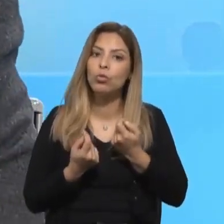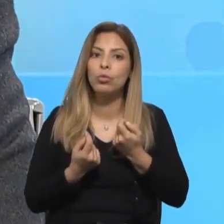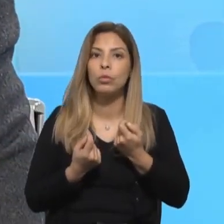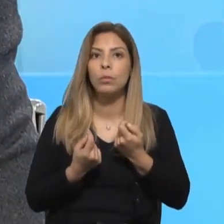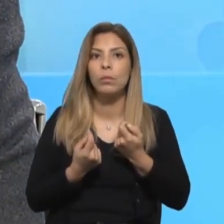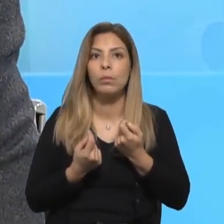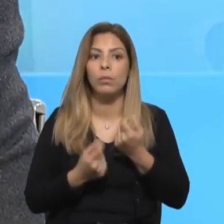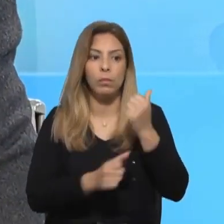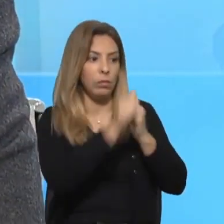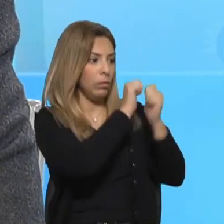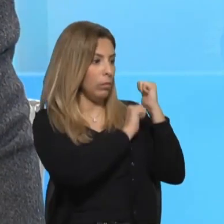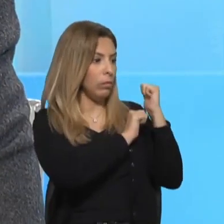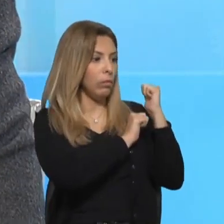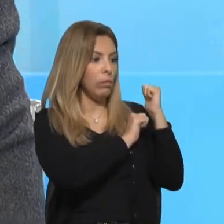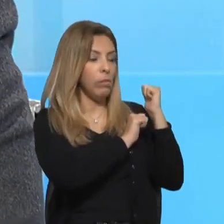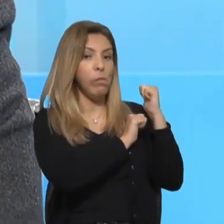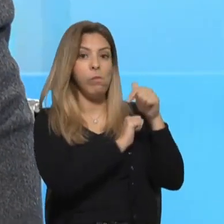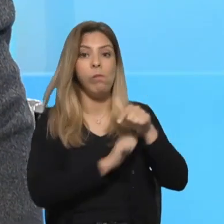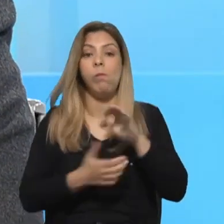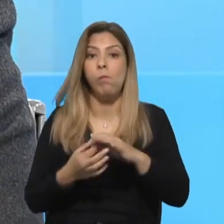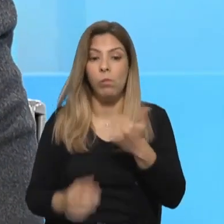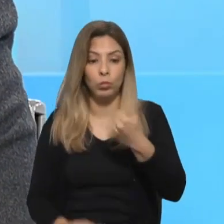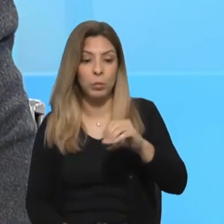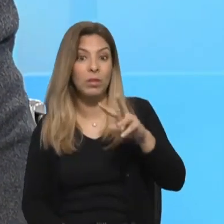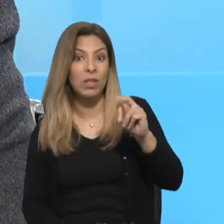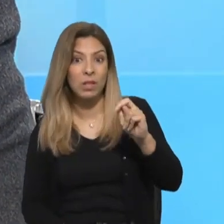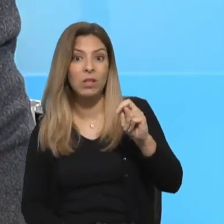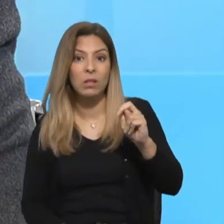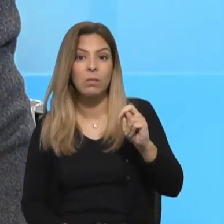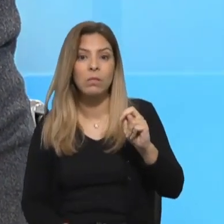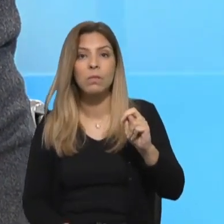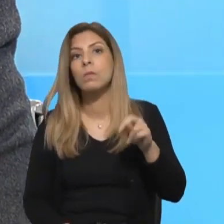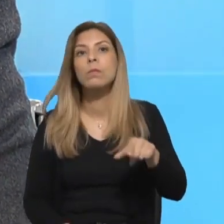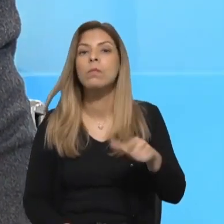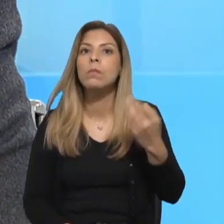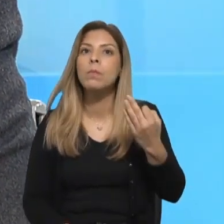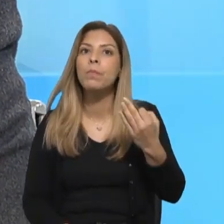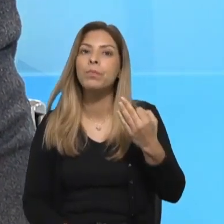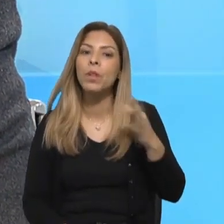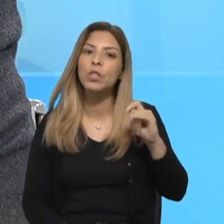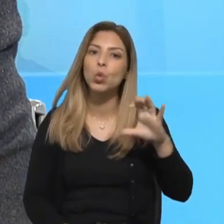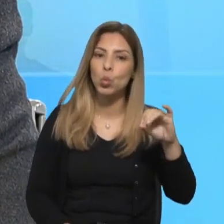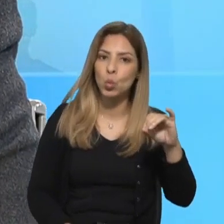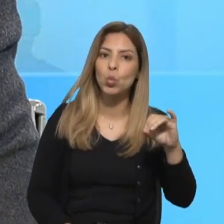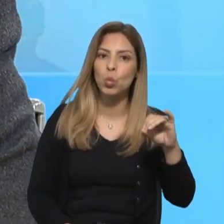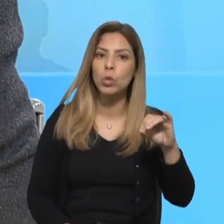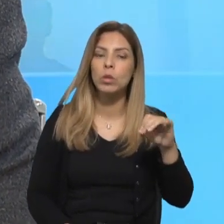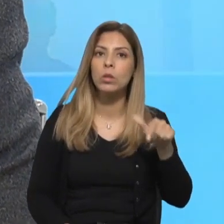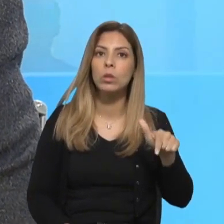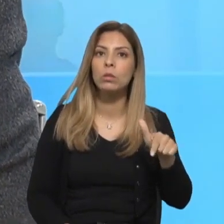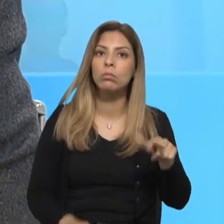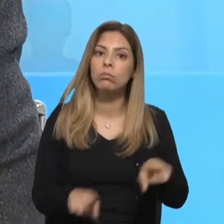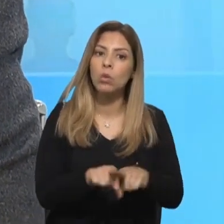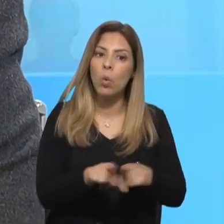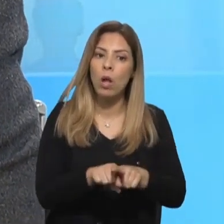para trás, para o retrovisor, como se costuma dizer, 2013. Nós vemos que o Papa Francisco está a assinalar